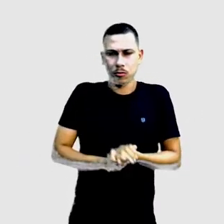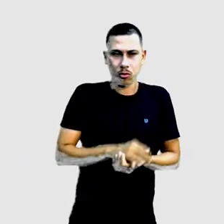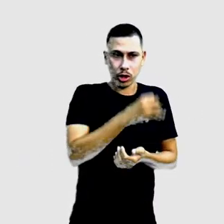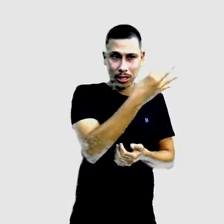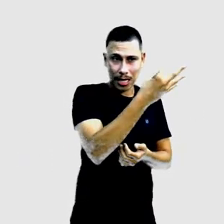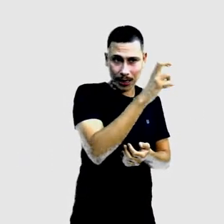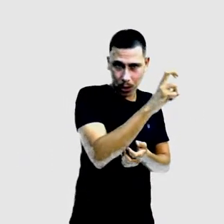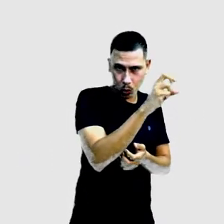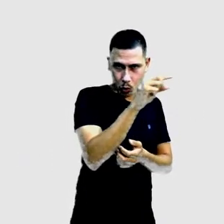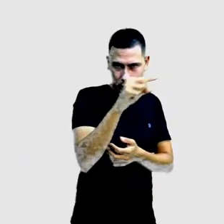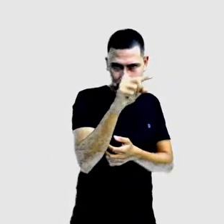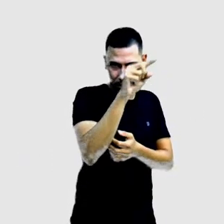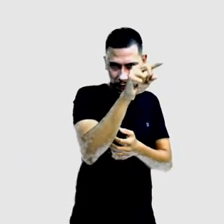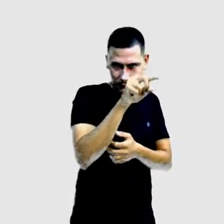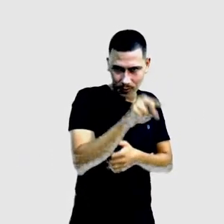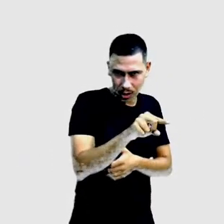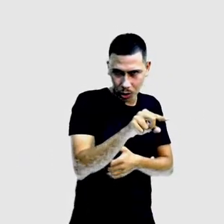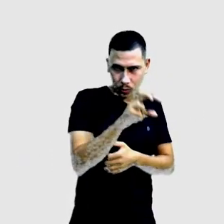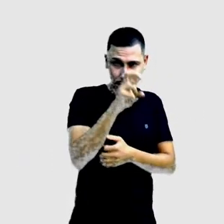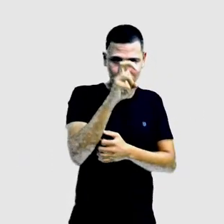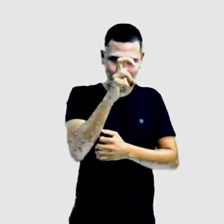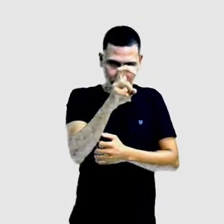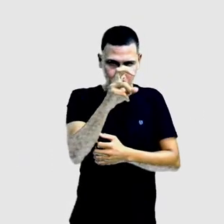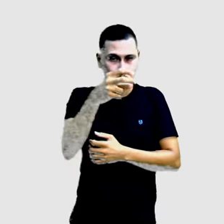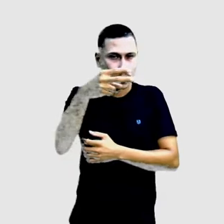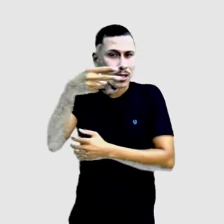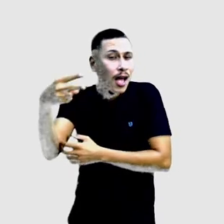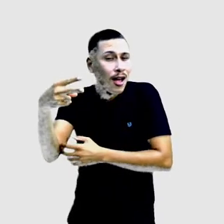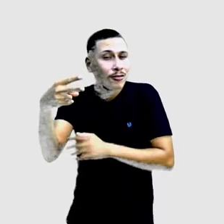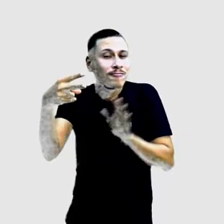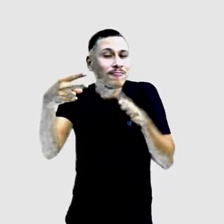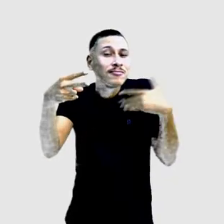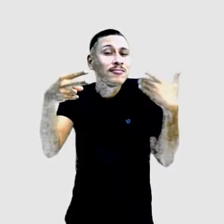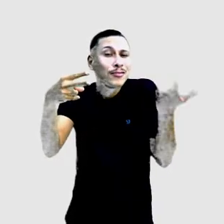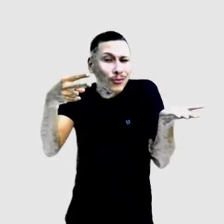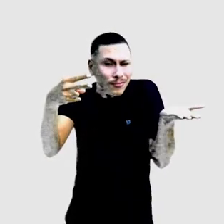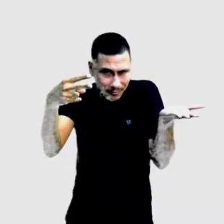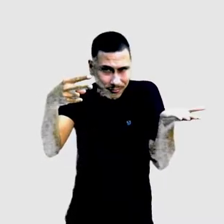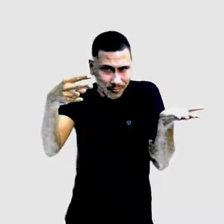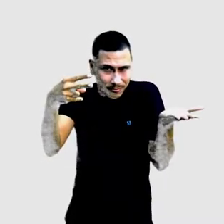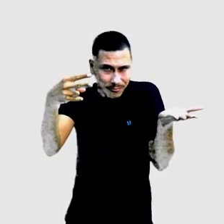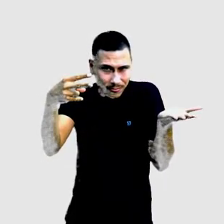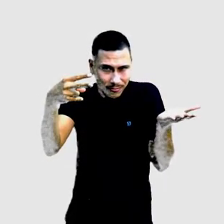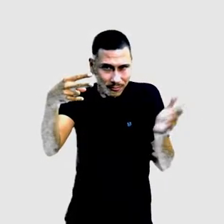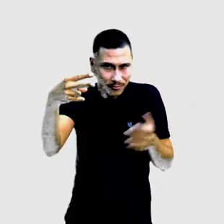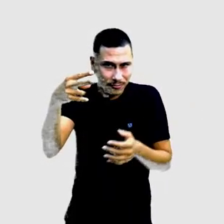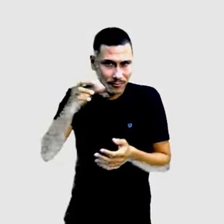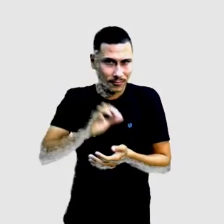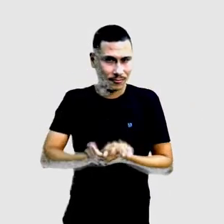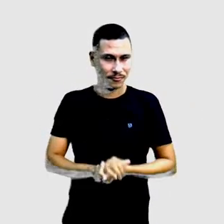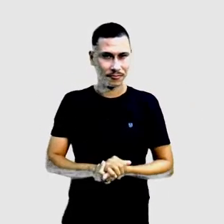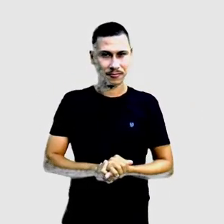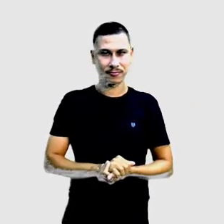e divido 35 por 5, qual será o resultado?